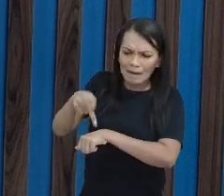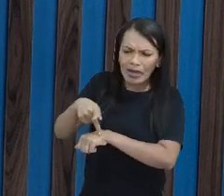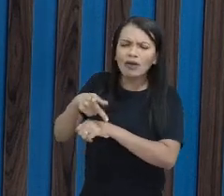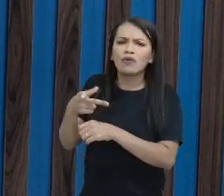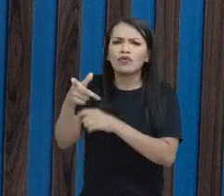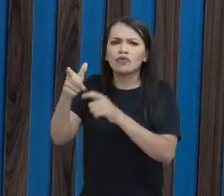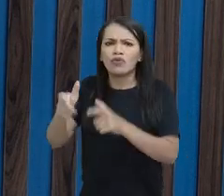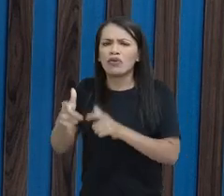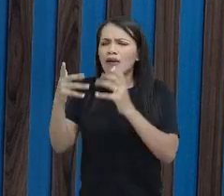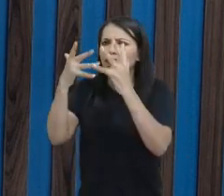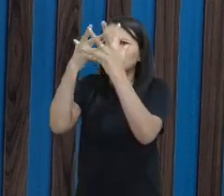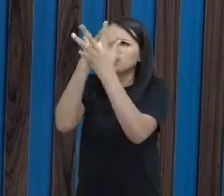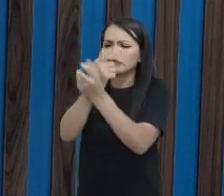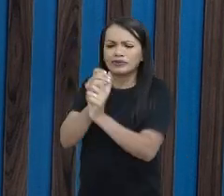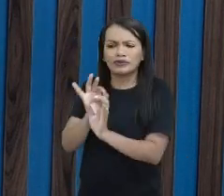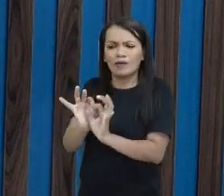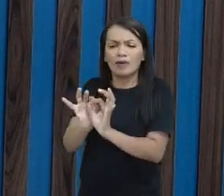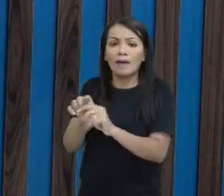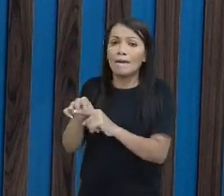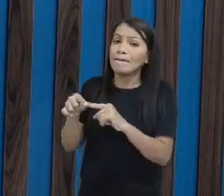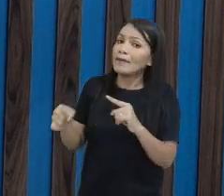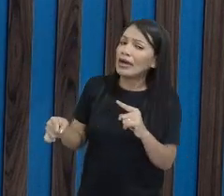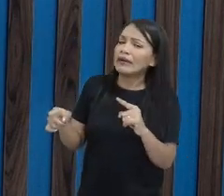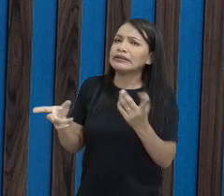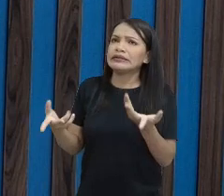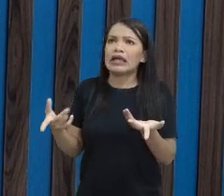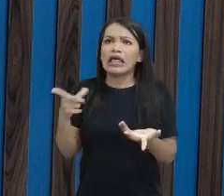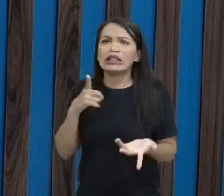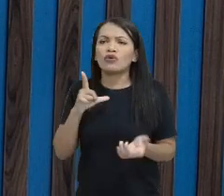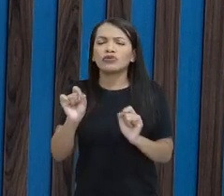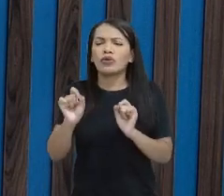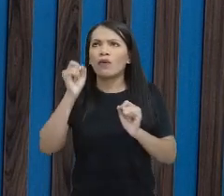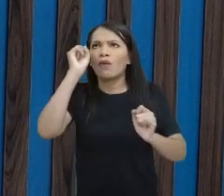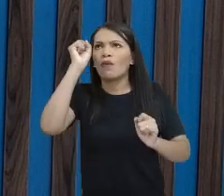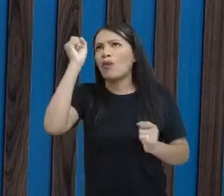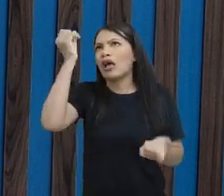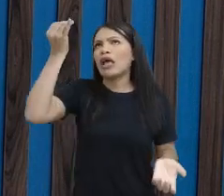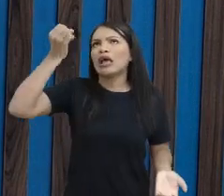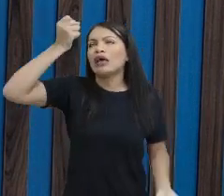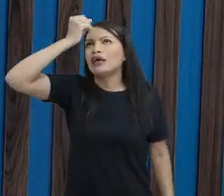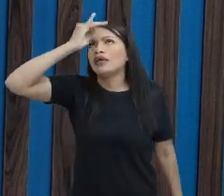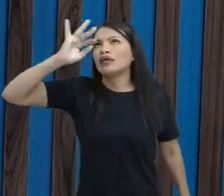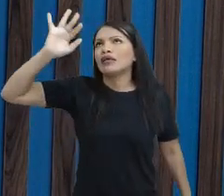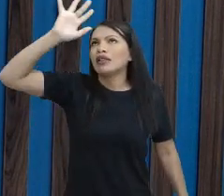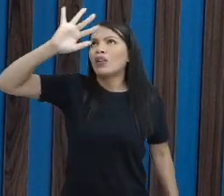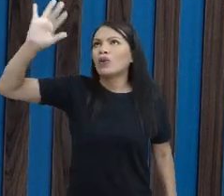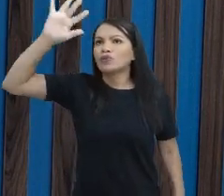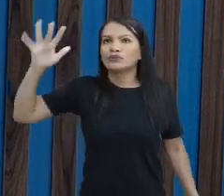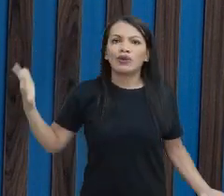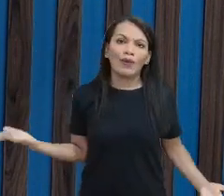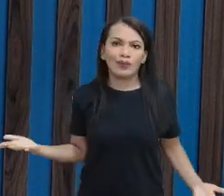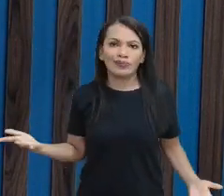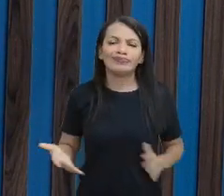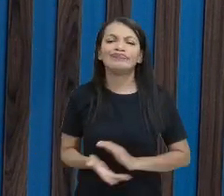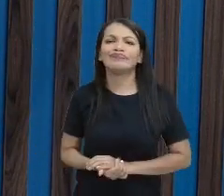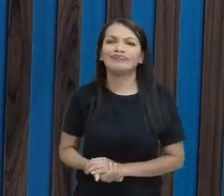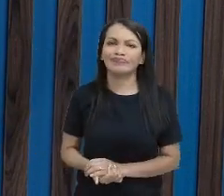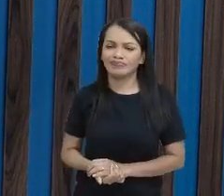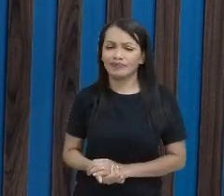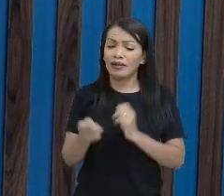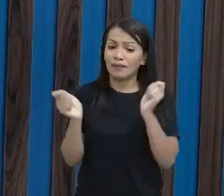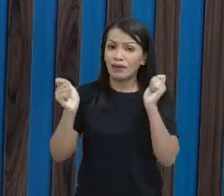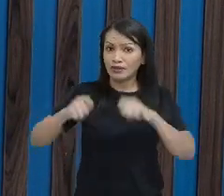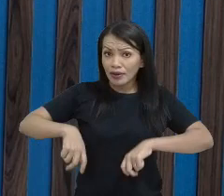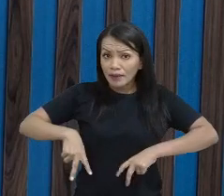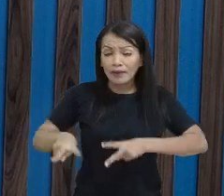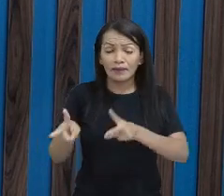e fantástico, mas sem tanta ilusão, digamos assim, né? Podemos notar